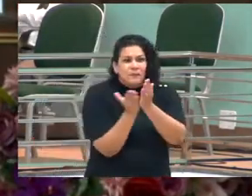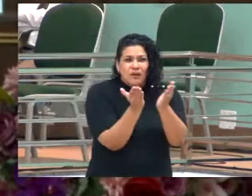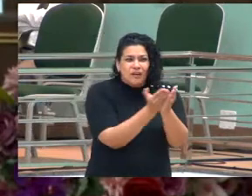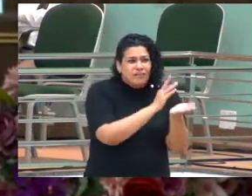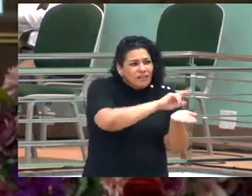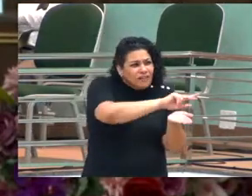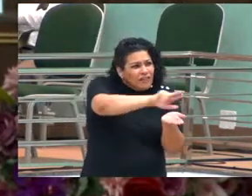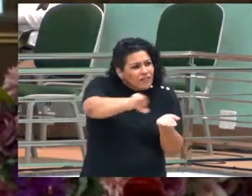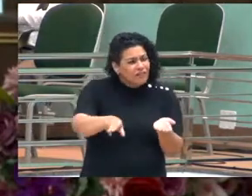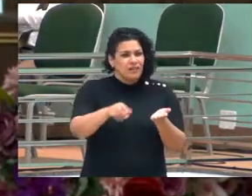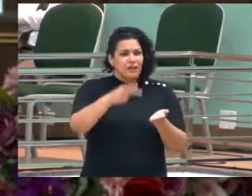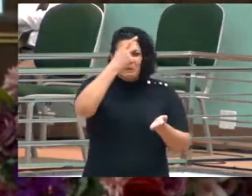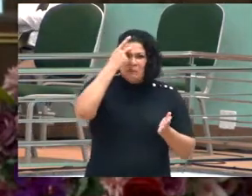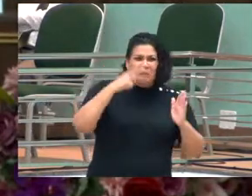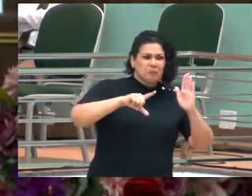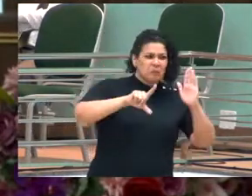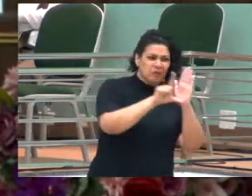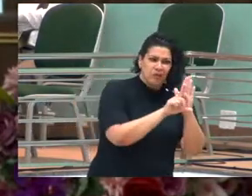suas letras.